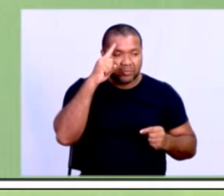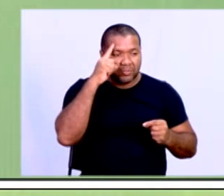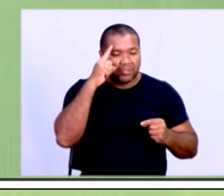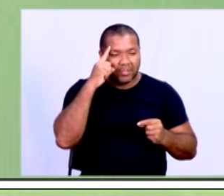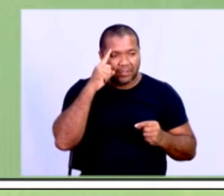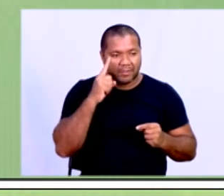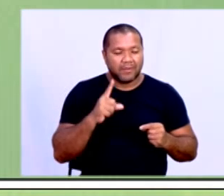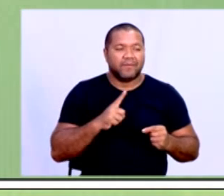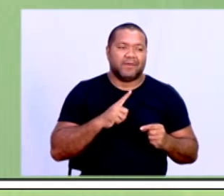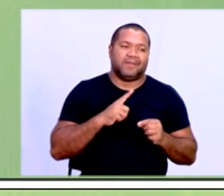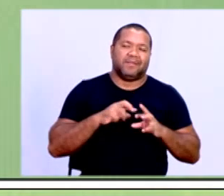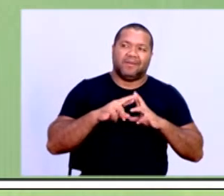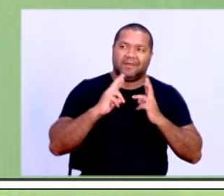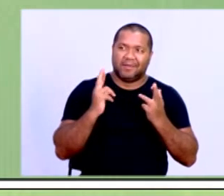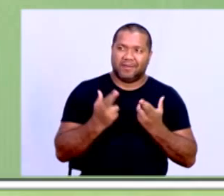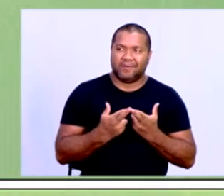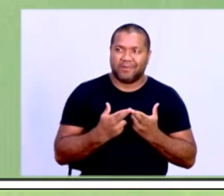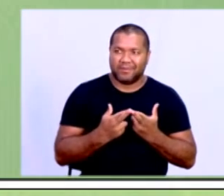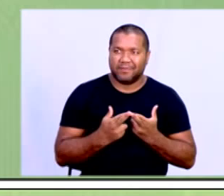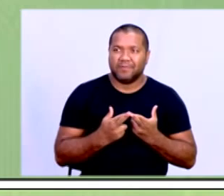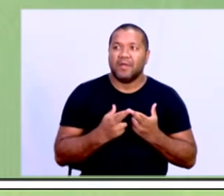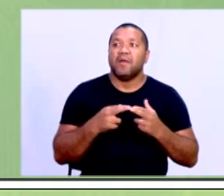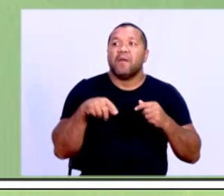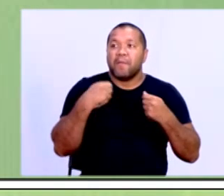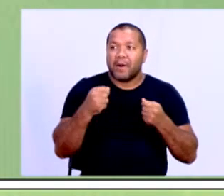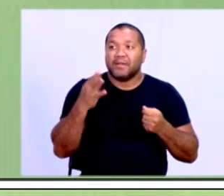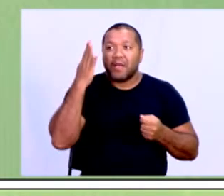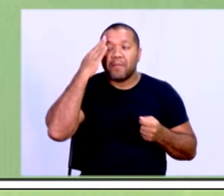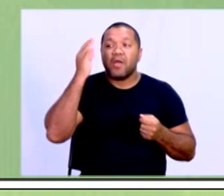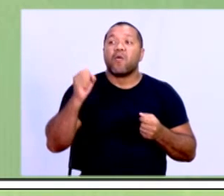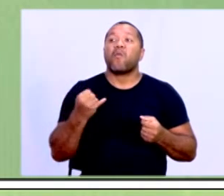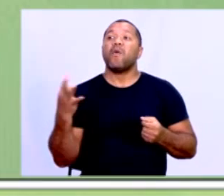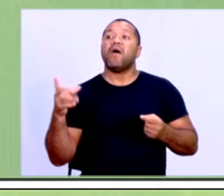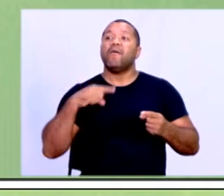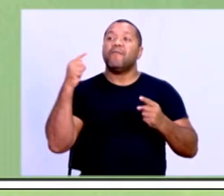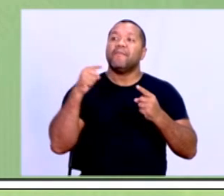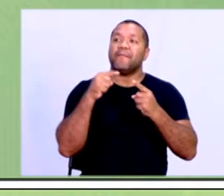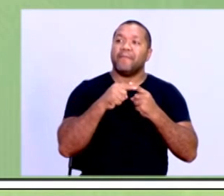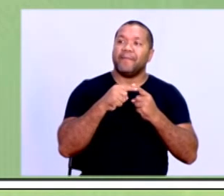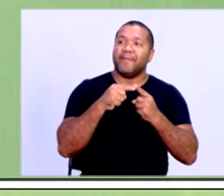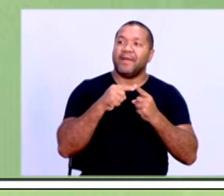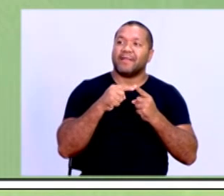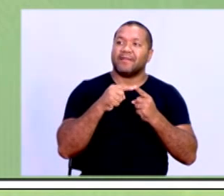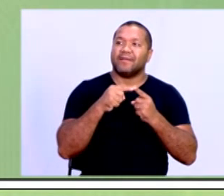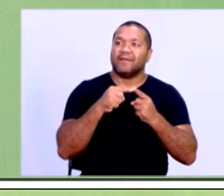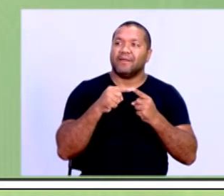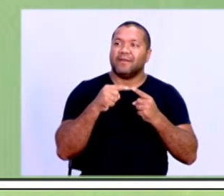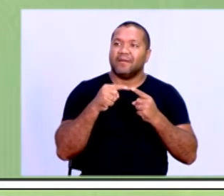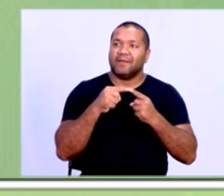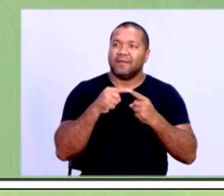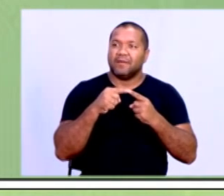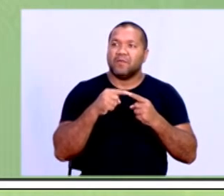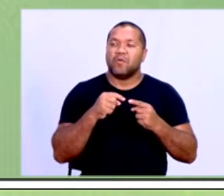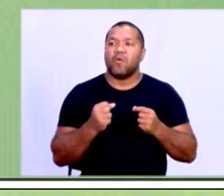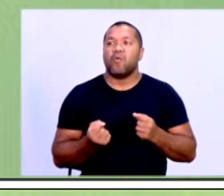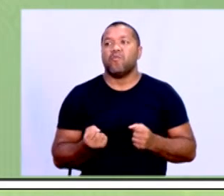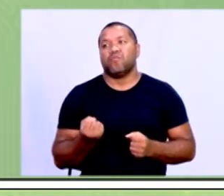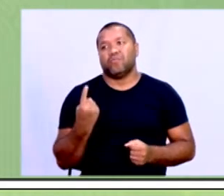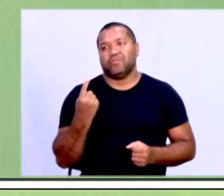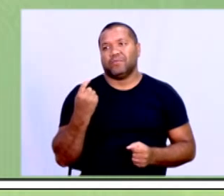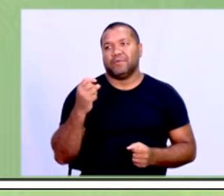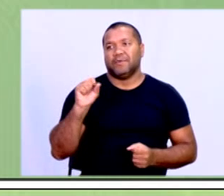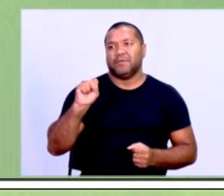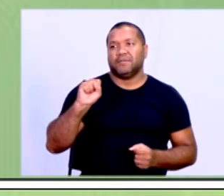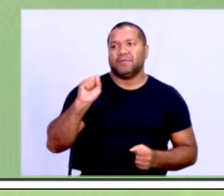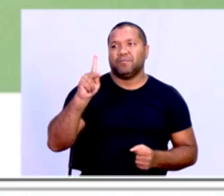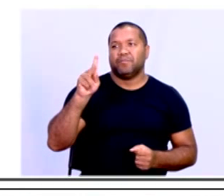dias existe uma meta a se cumprir, ou seja, um sprint.